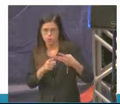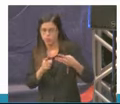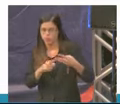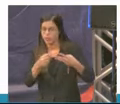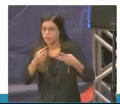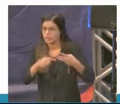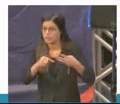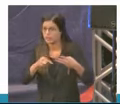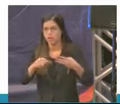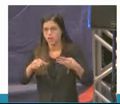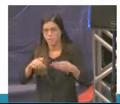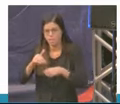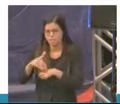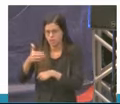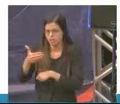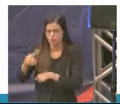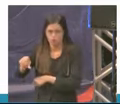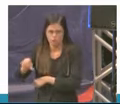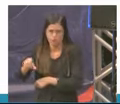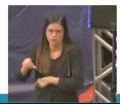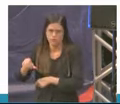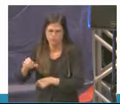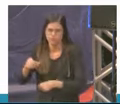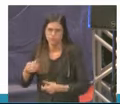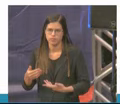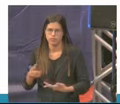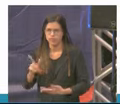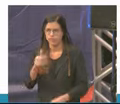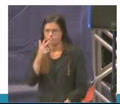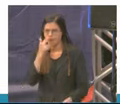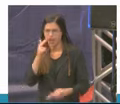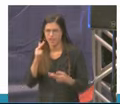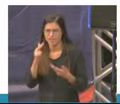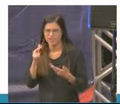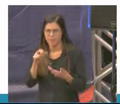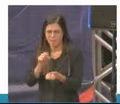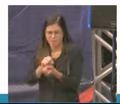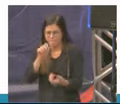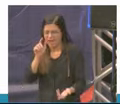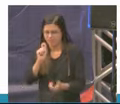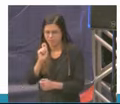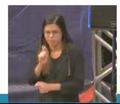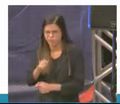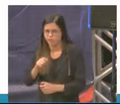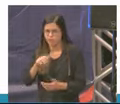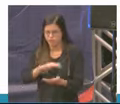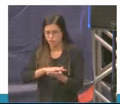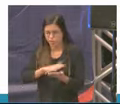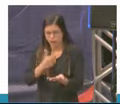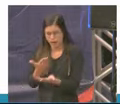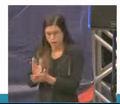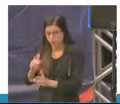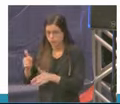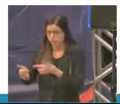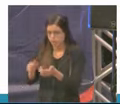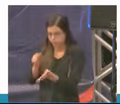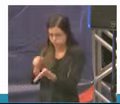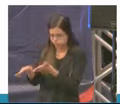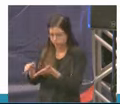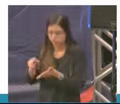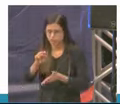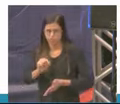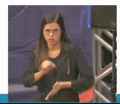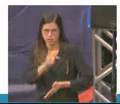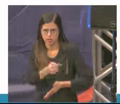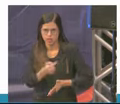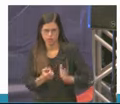Essa mágica chama-se destruição criativa. Eu destruo empregos no primeiro momento e eu crio empregos no segundo